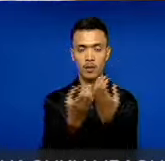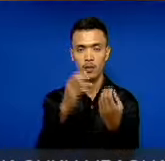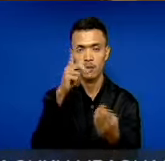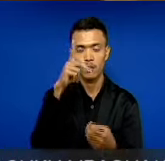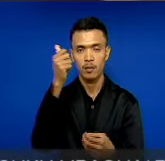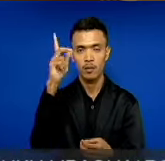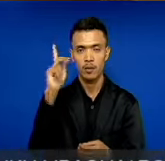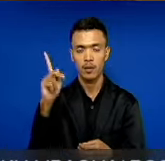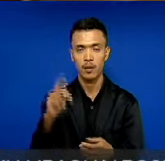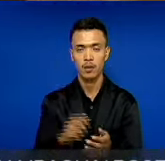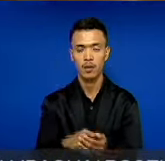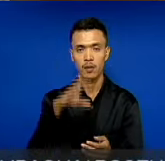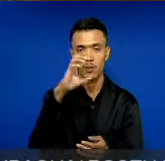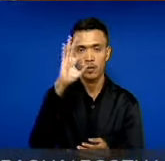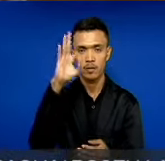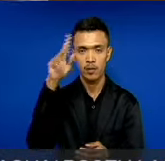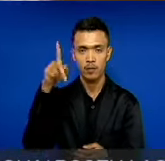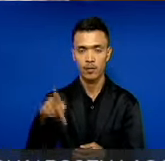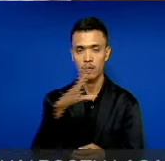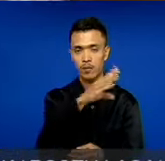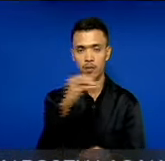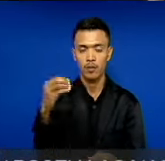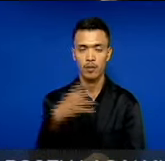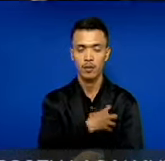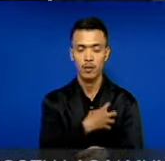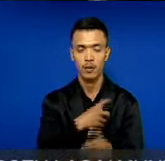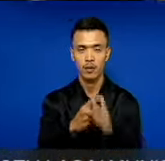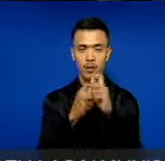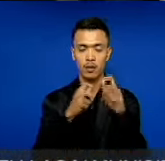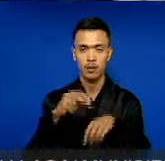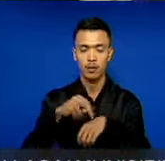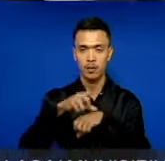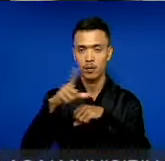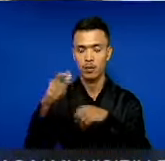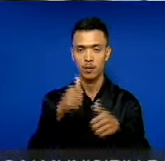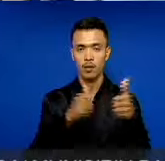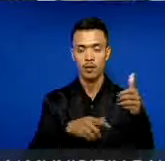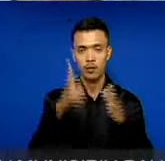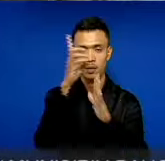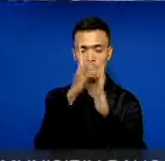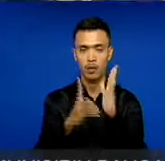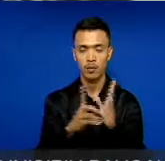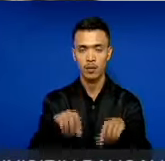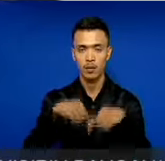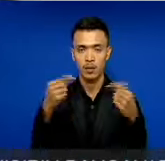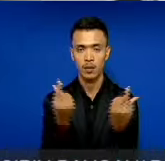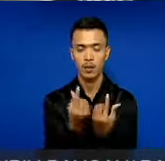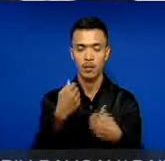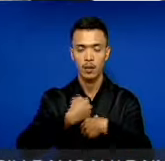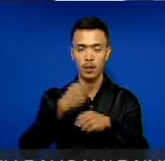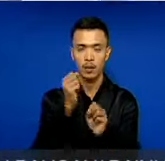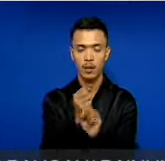CAC, Comissão Função Pública no Polícia Trânsito Nacional. Tuir dados, Autostop na equipa conjunta Halau